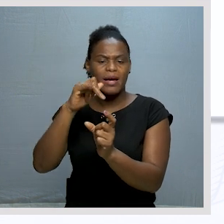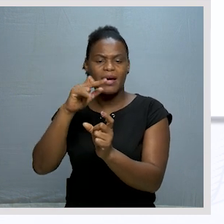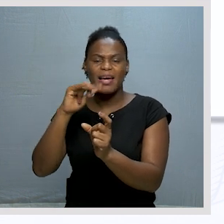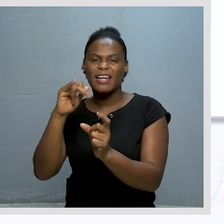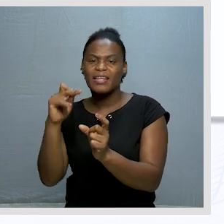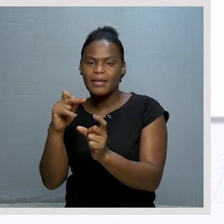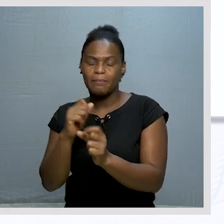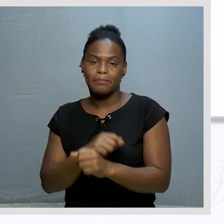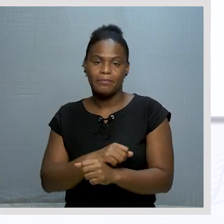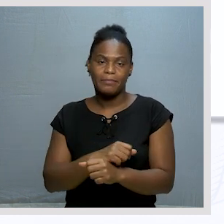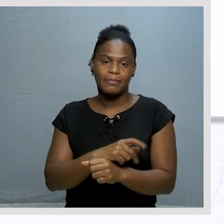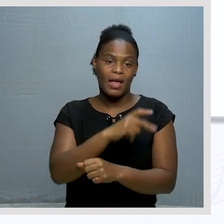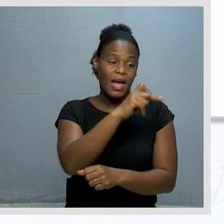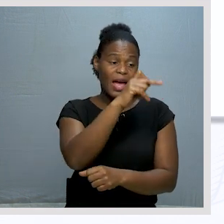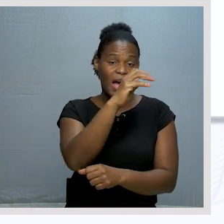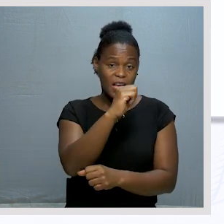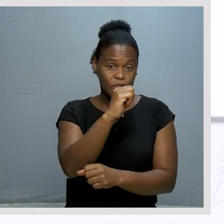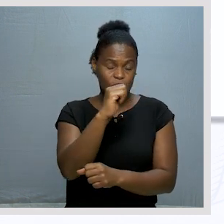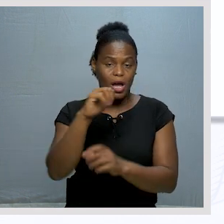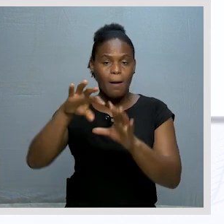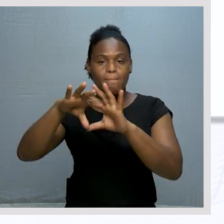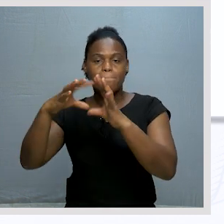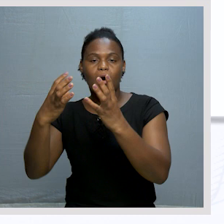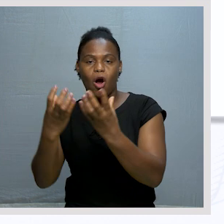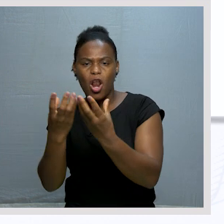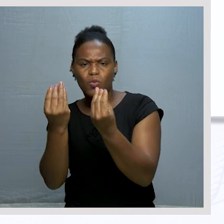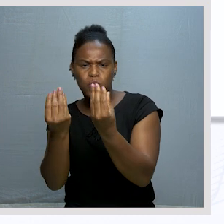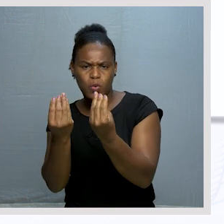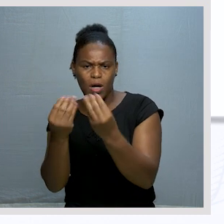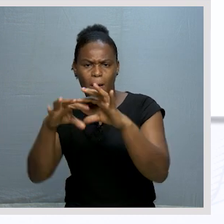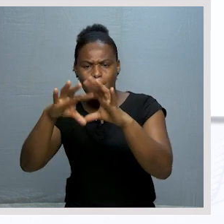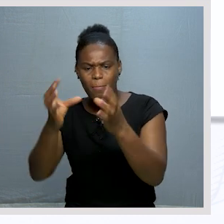bolas. Uma régua.